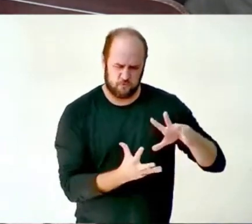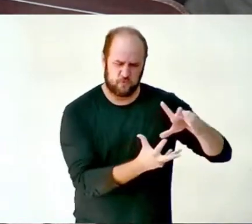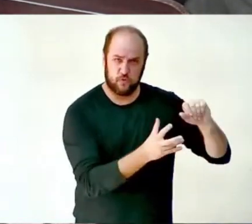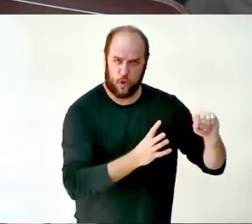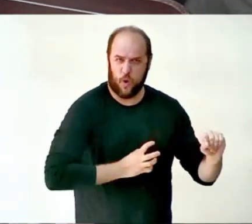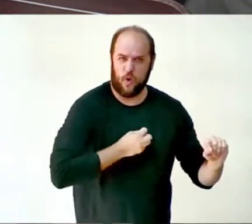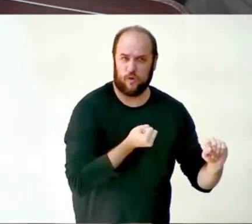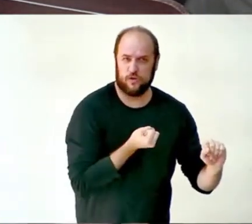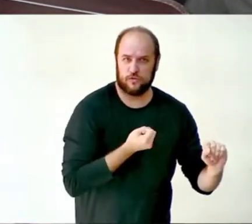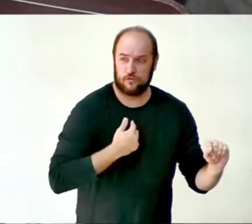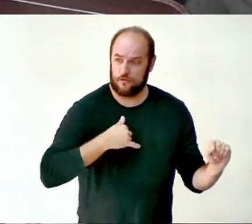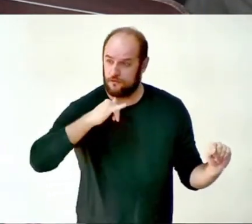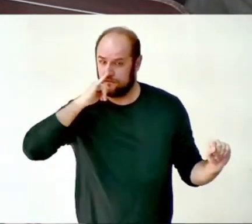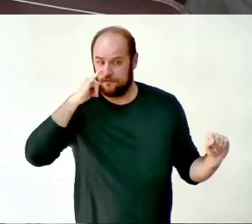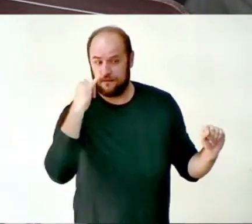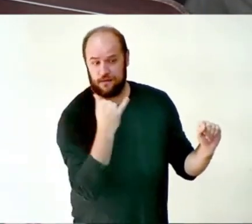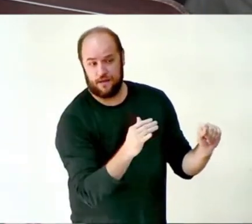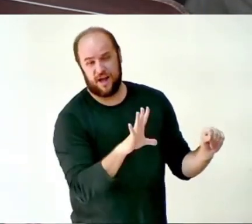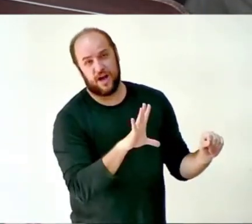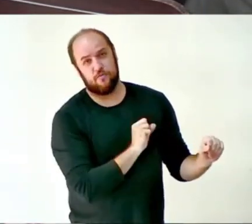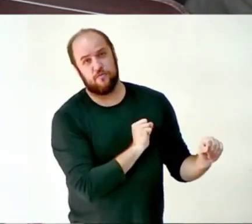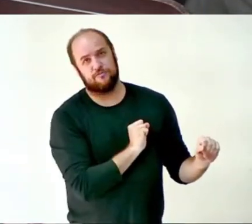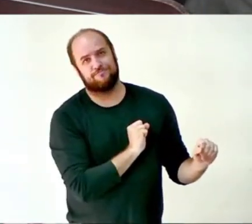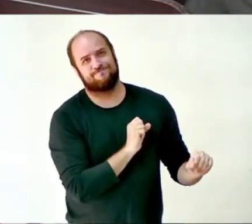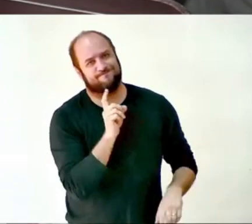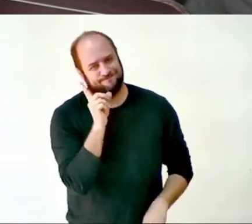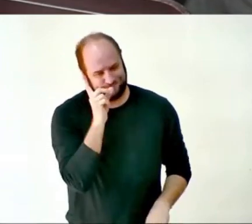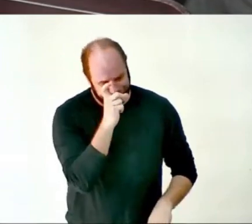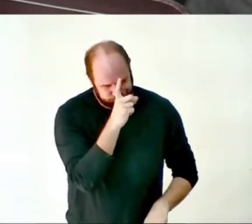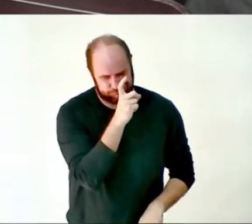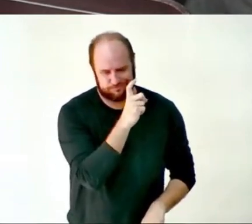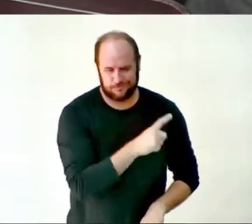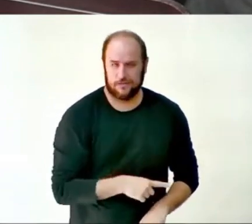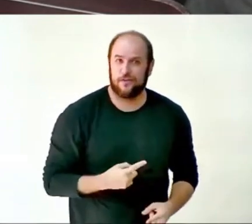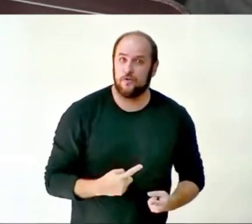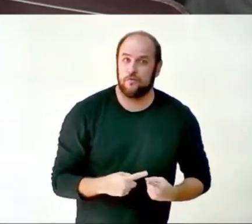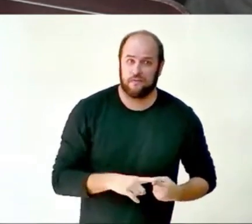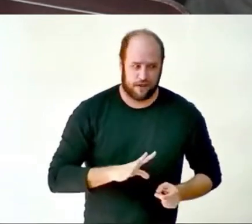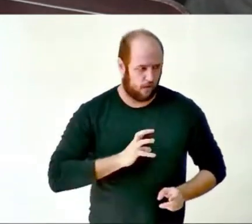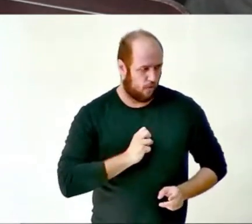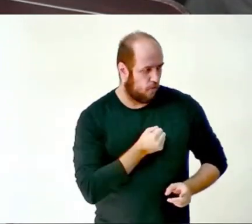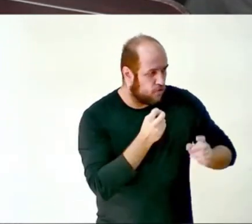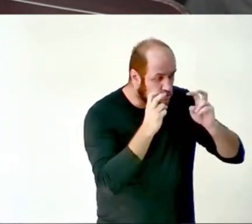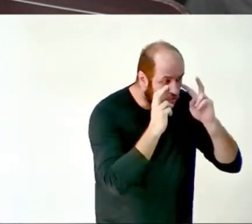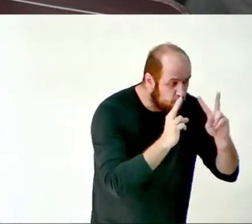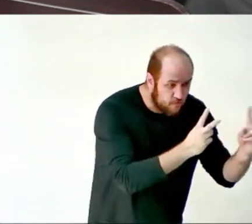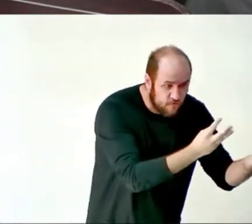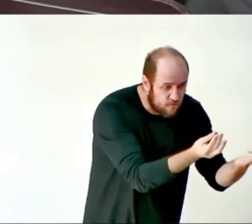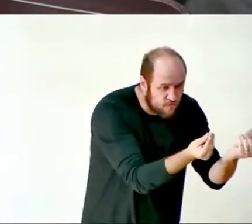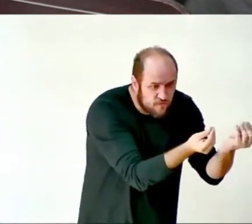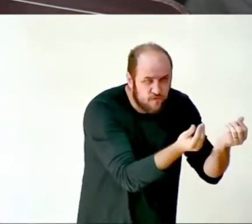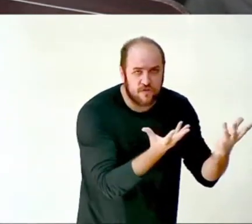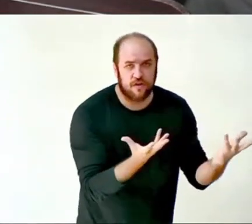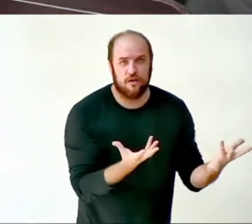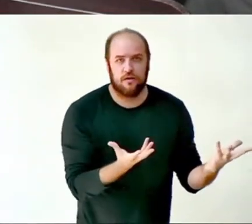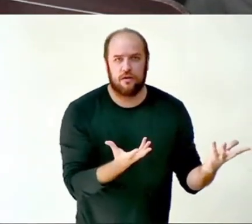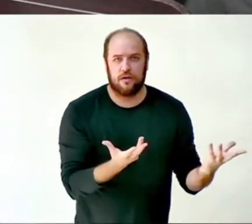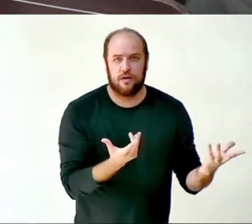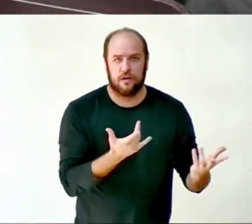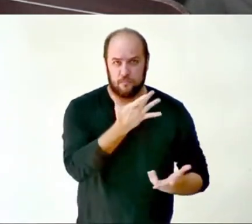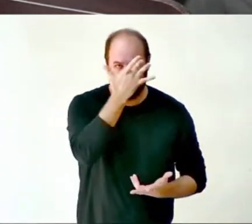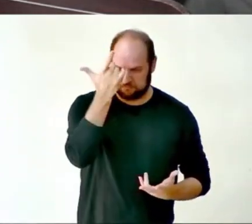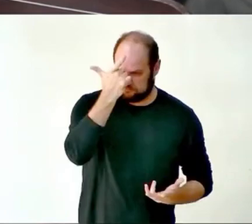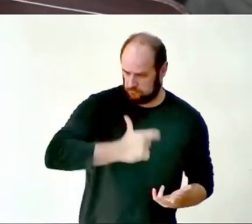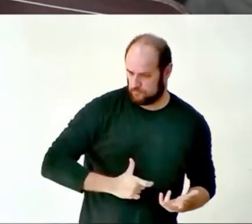amor também não é fácil. Porque o ódio é uma coisa mais palpável, mais visível. As ações do